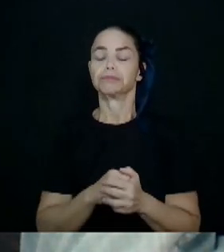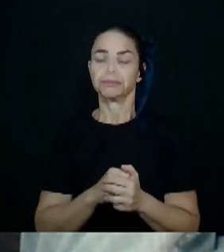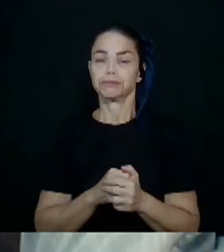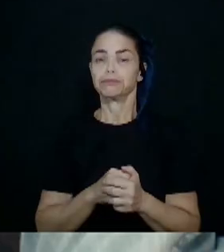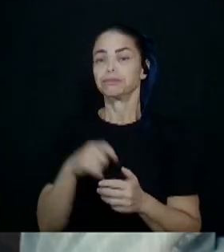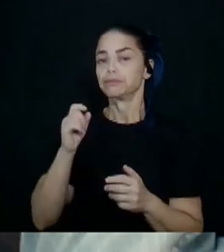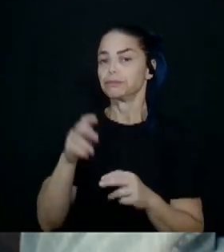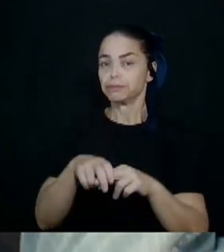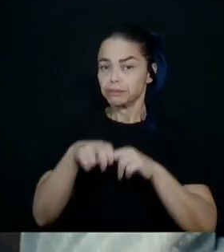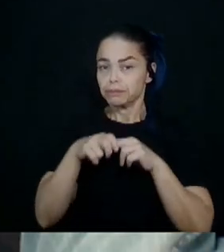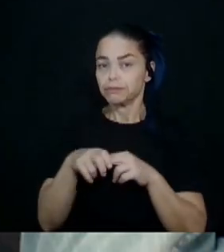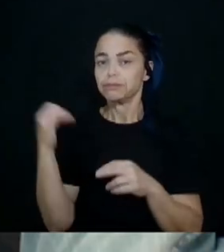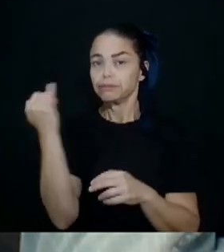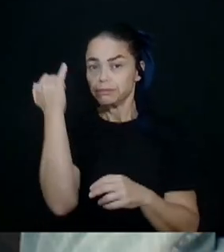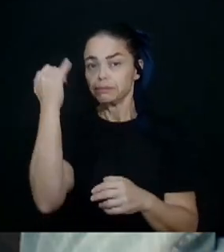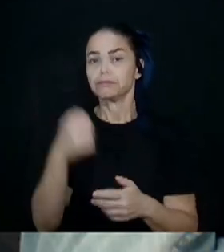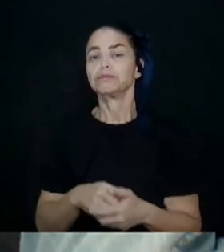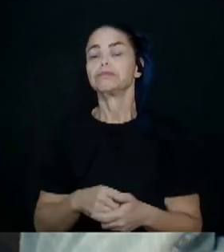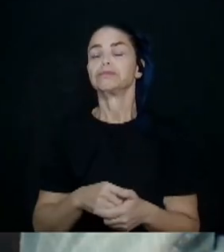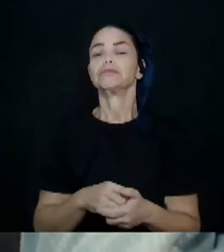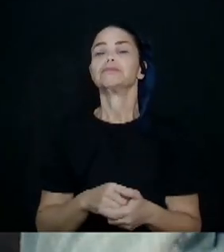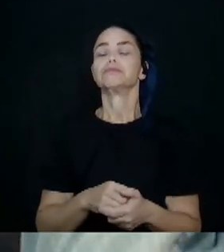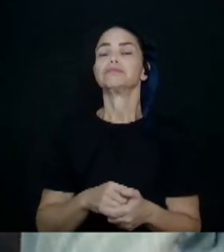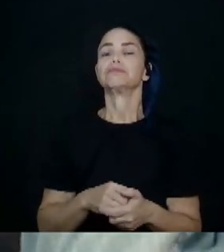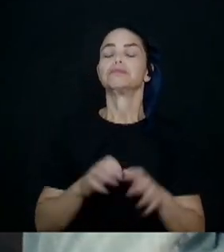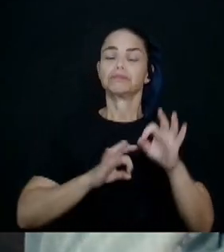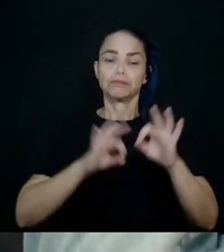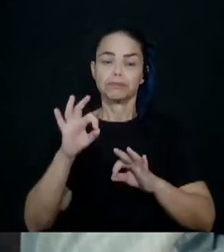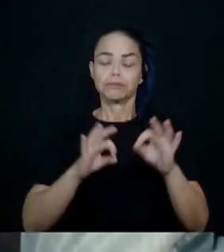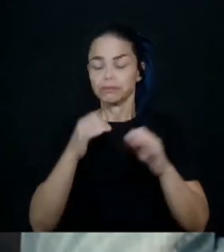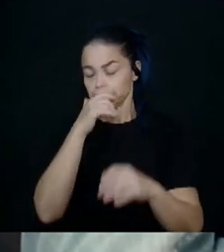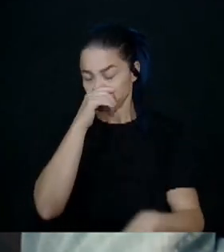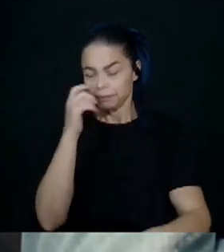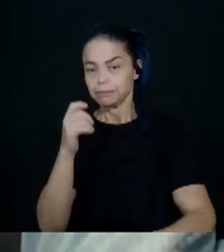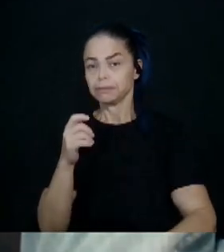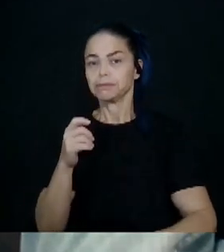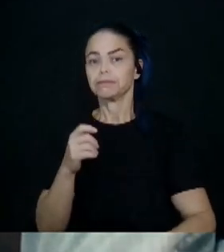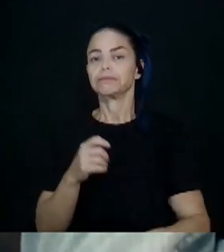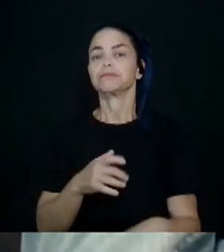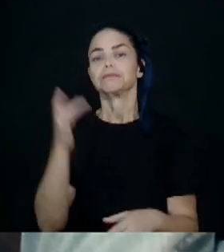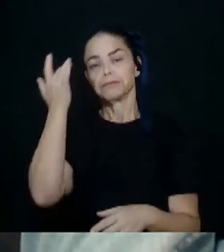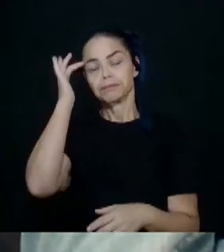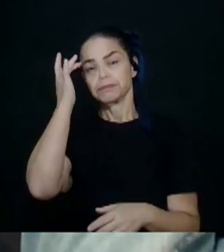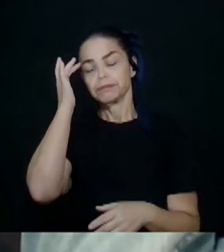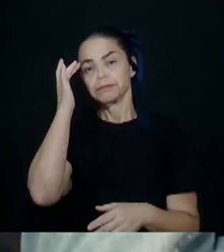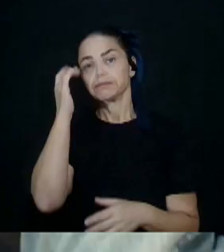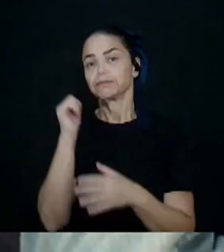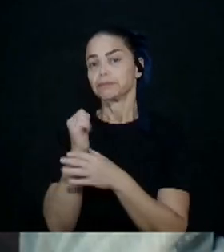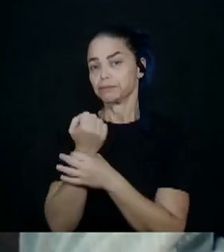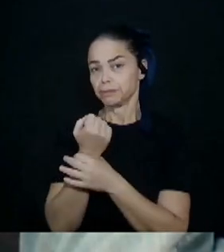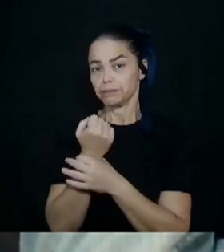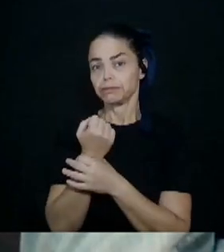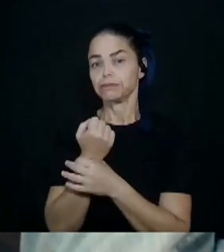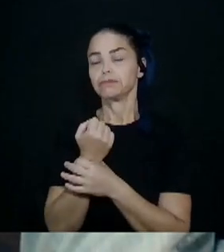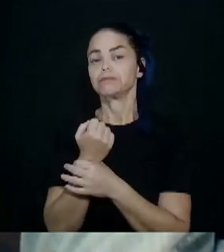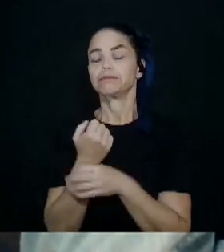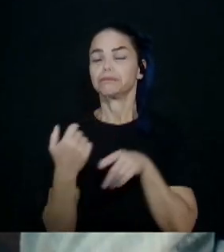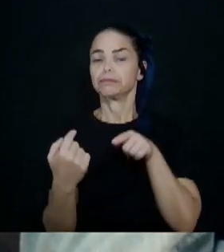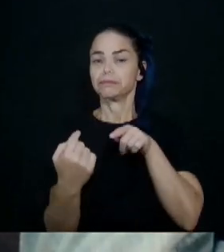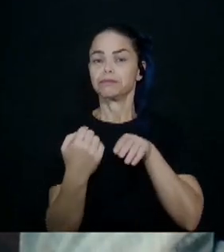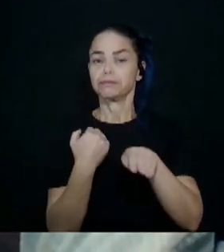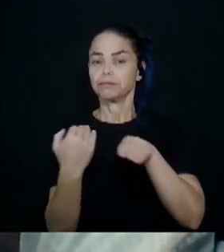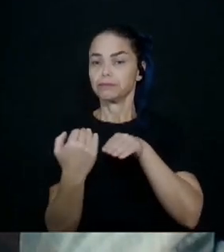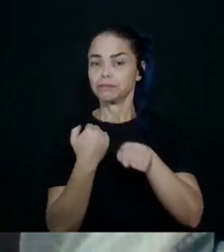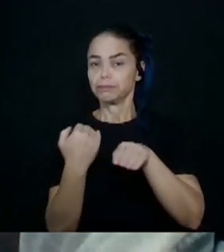Então, é importante, sim, você se planejar, mas eu acho que a garantia, né, para um trânsito fluir está muito ligado